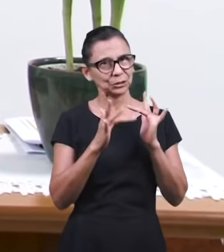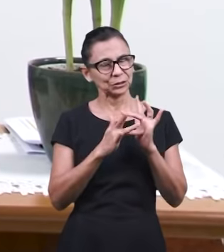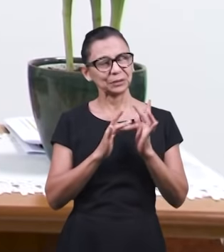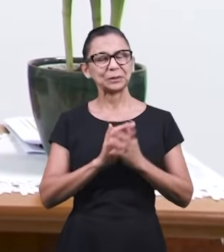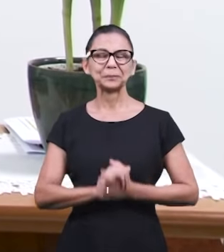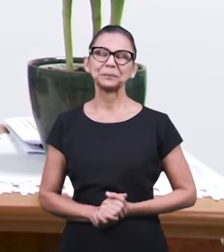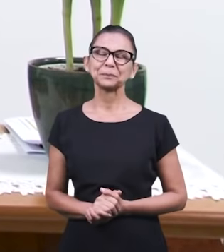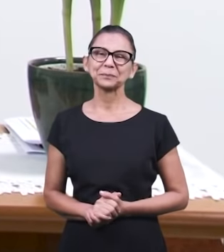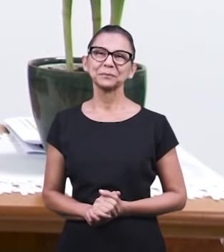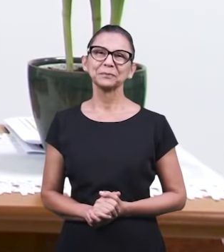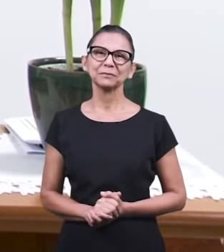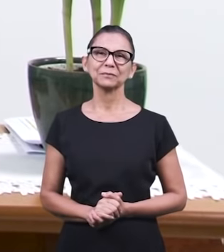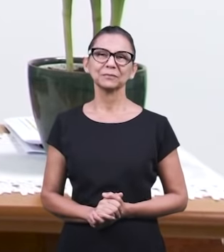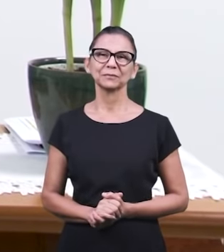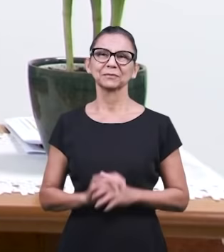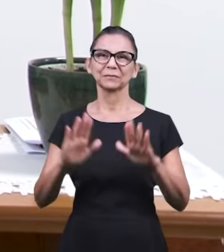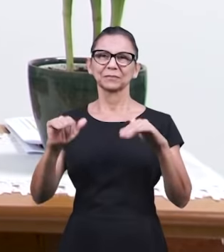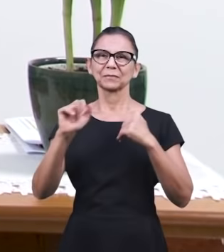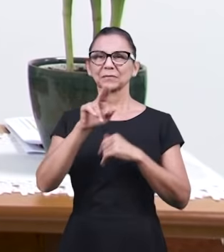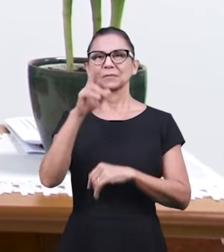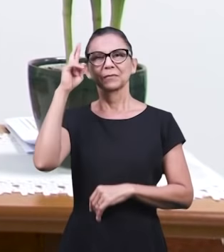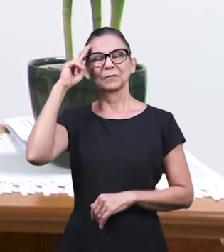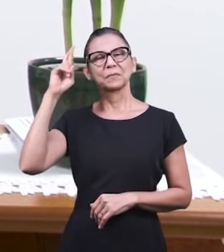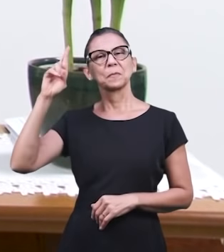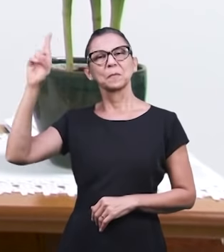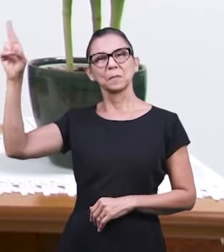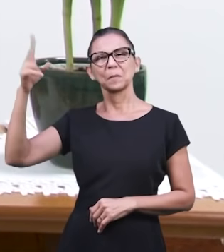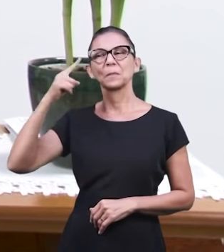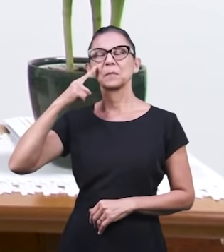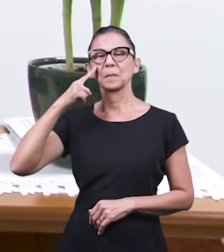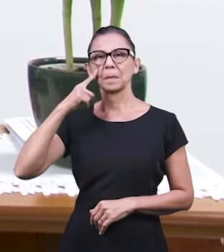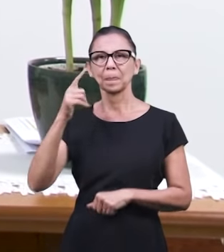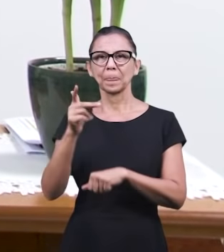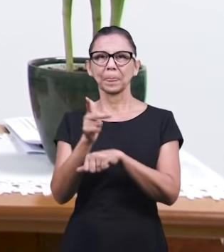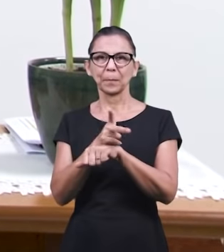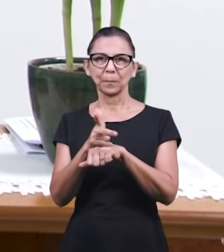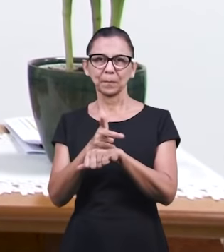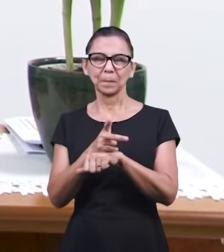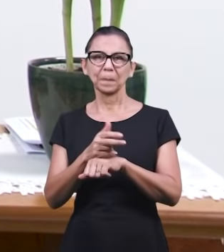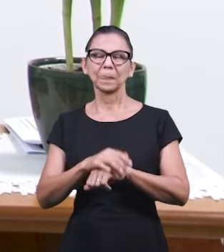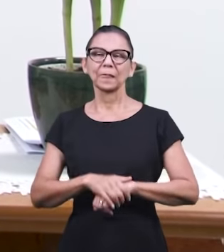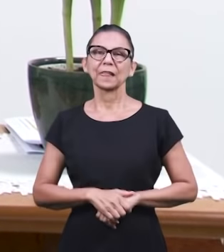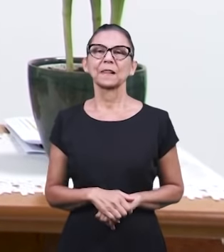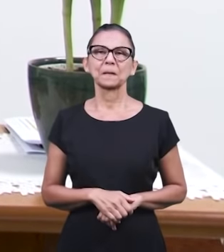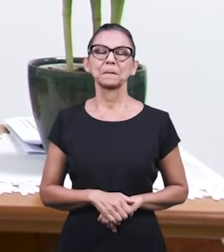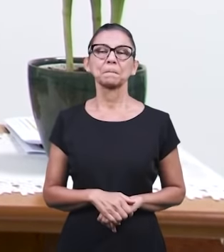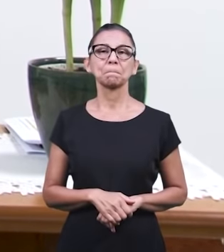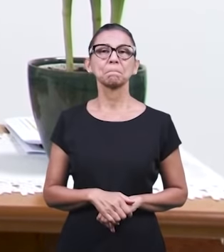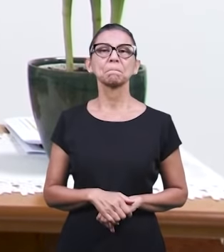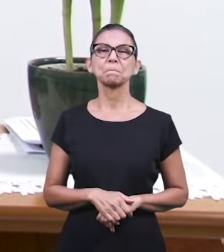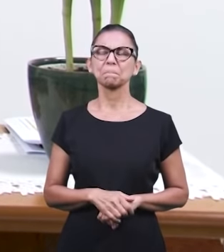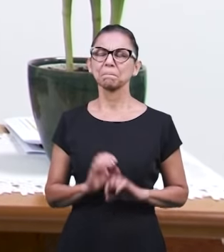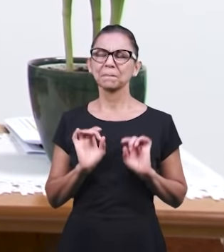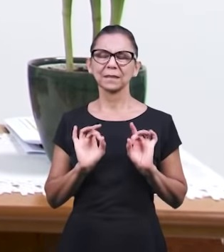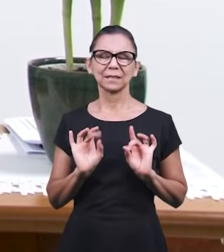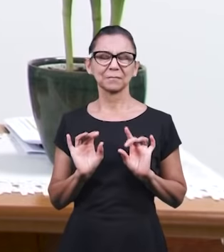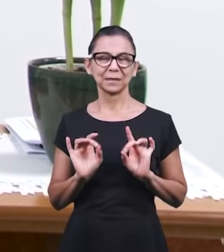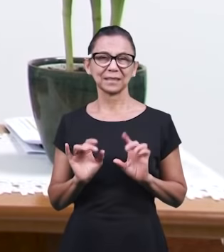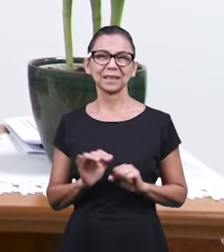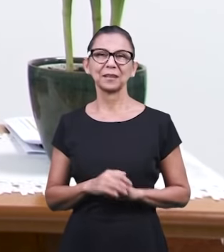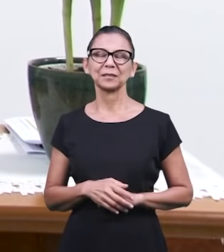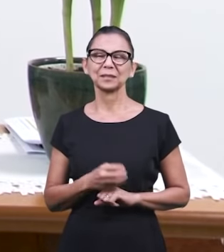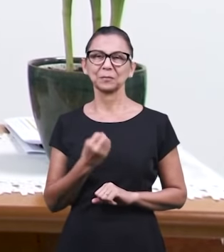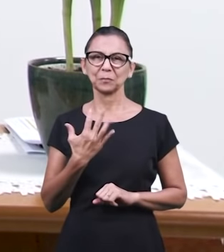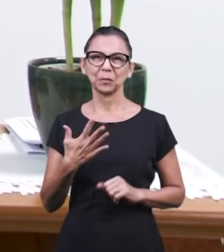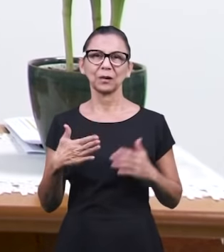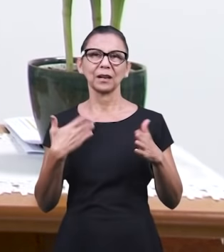Jesus. Bendito seja o nome do nosso Deus. Os irmãos viram então os vídeos apresentados agora, muito especial,